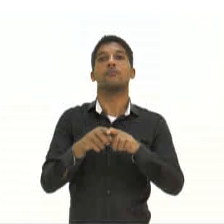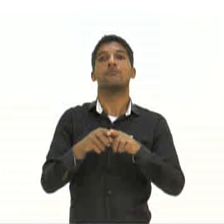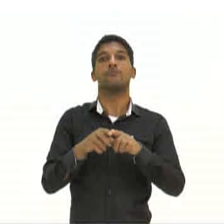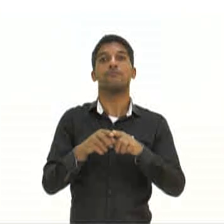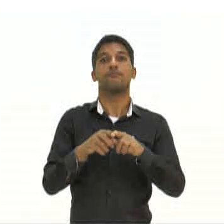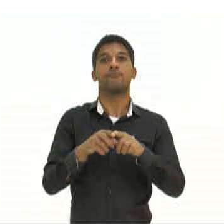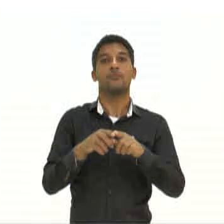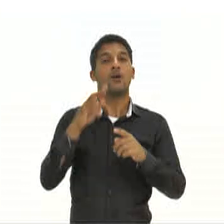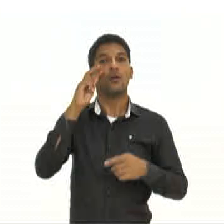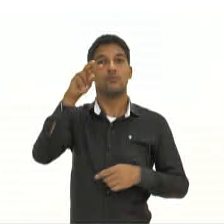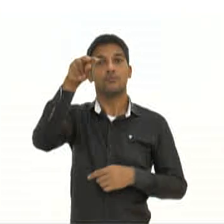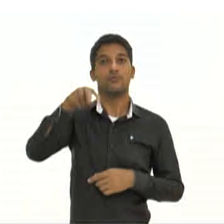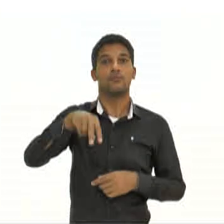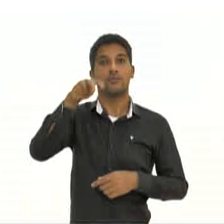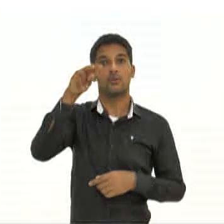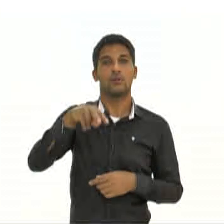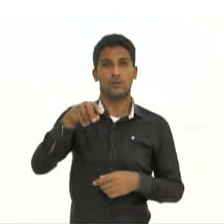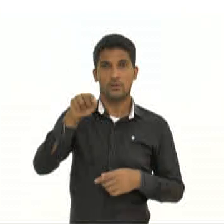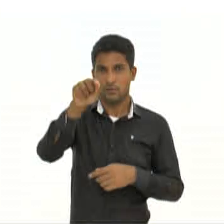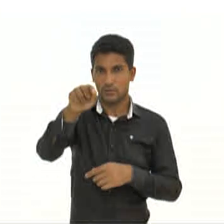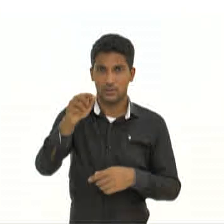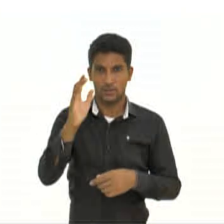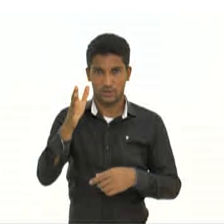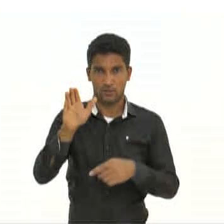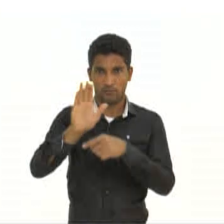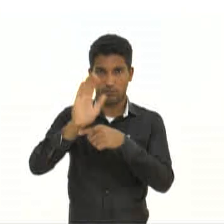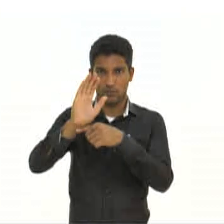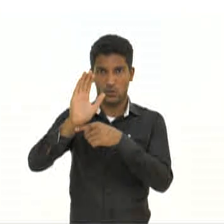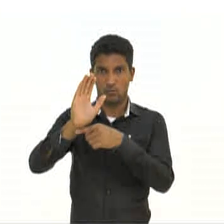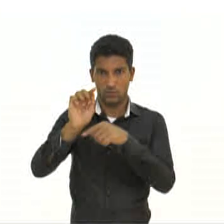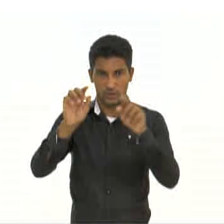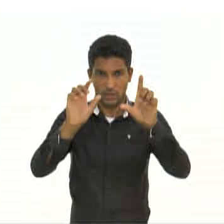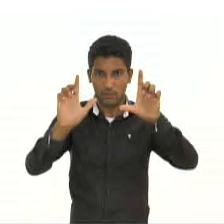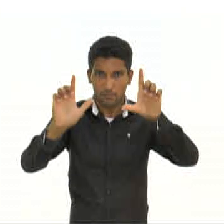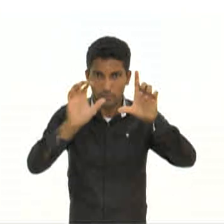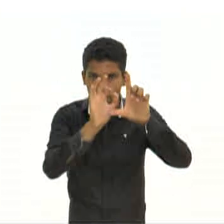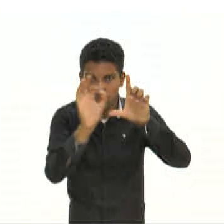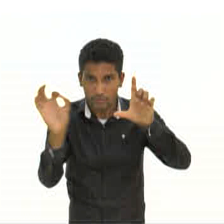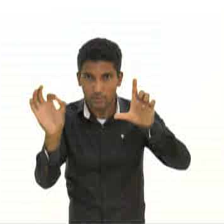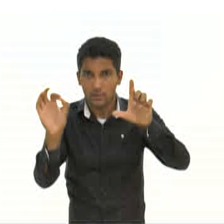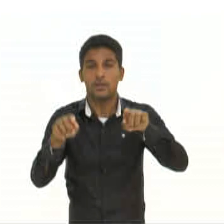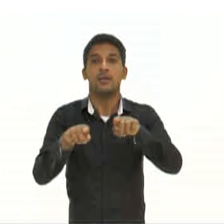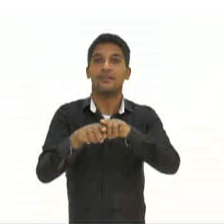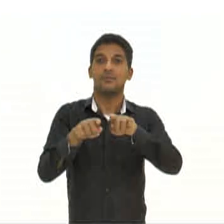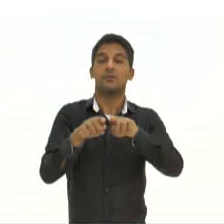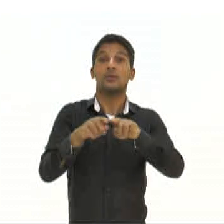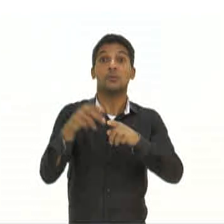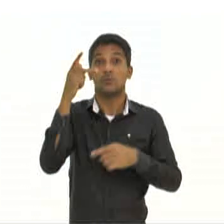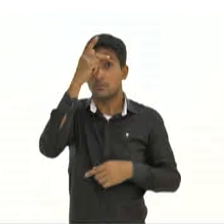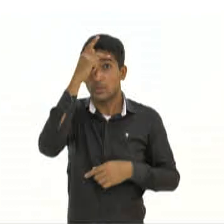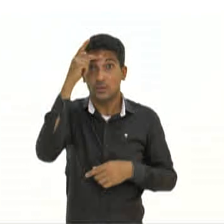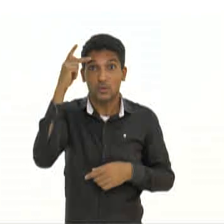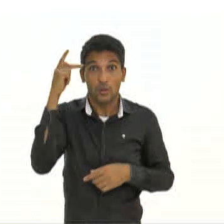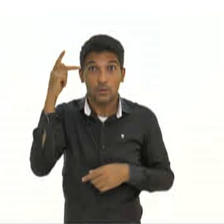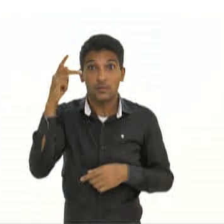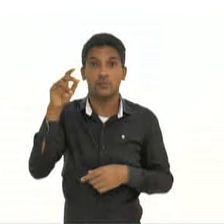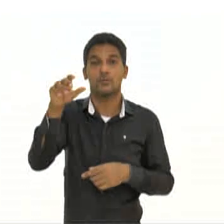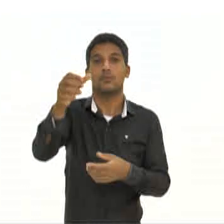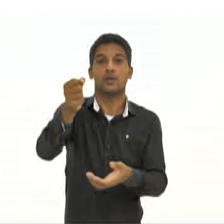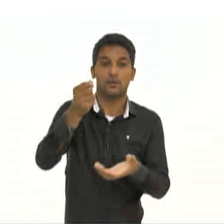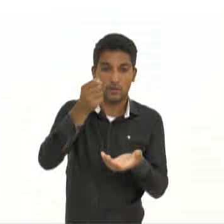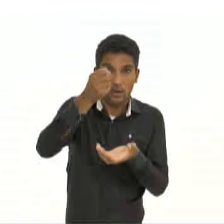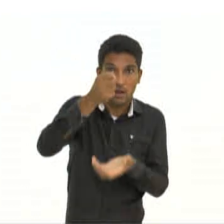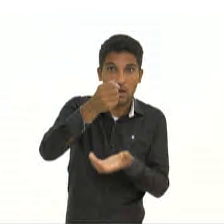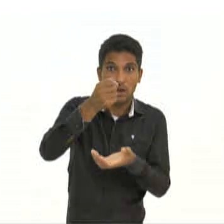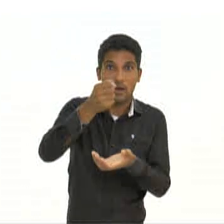Já assistiram a algum filme em que as pessoas enviam mensagens em garrafas lançadas ao mar? Já ouviu falar